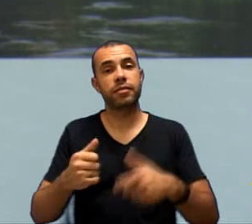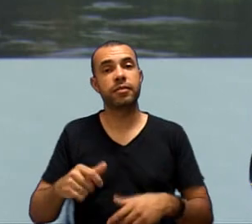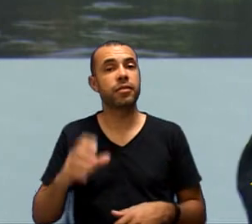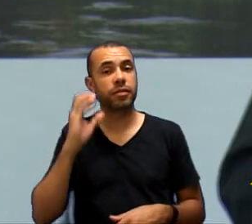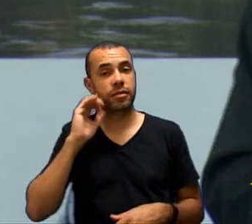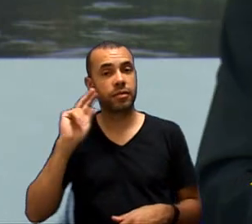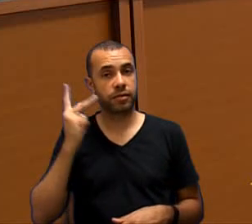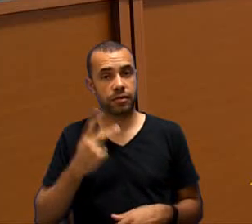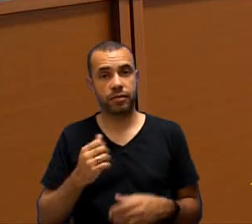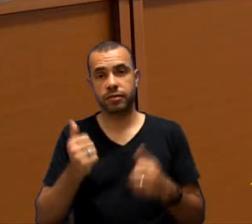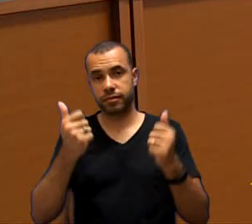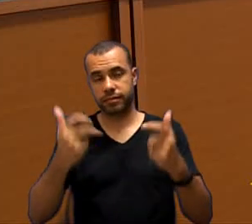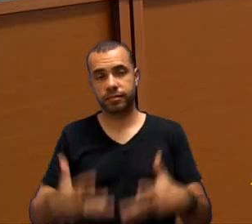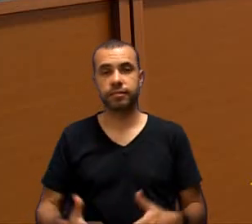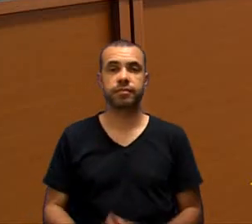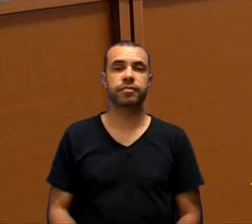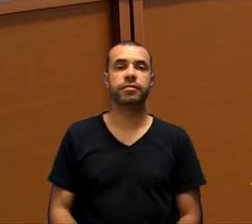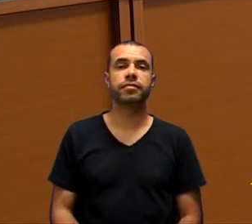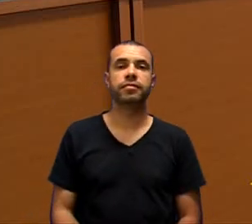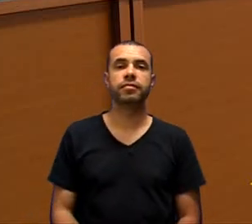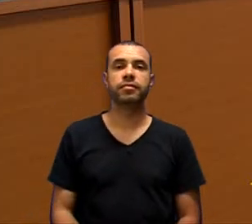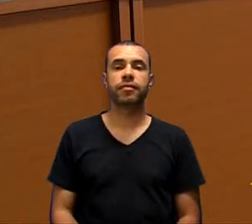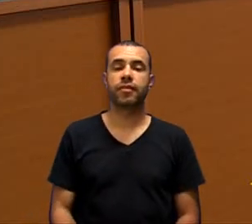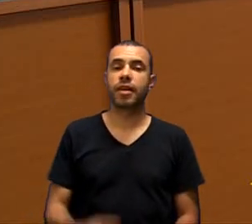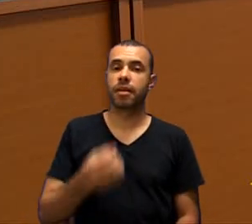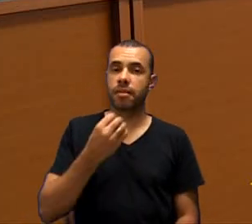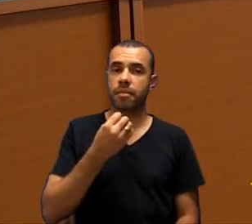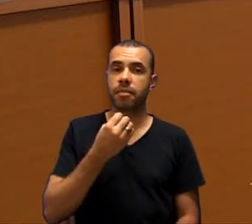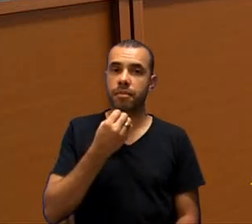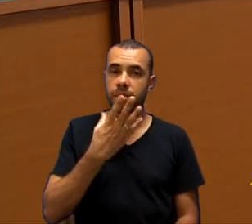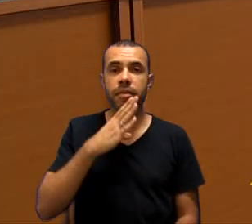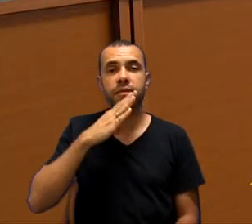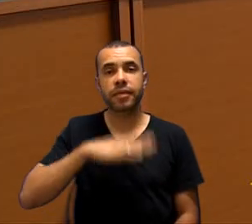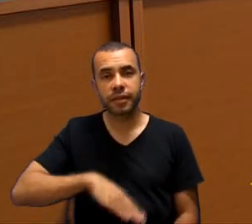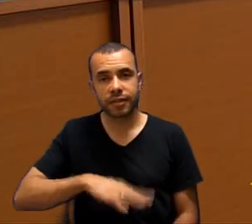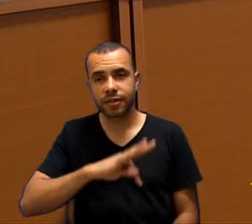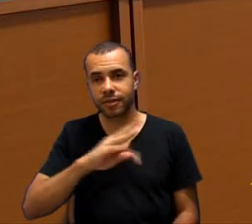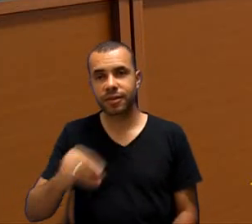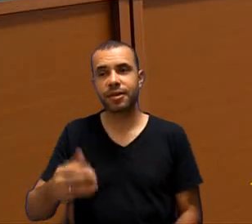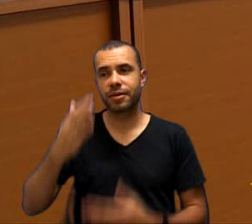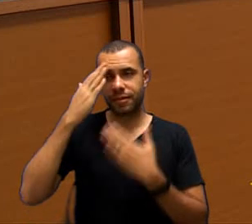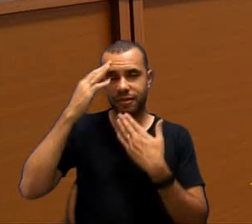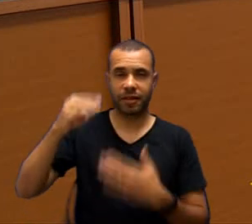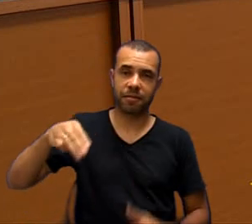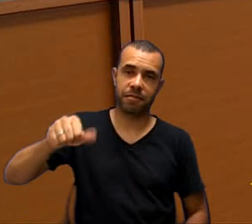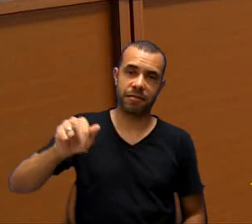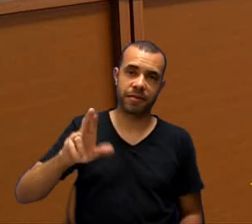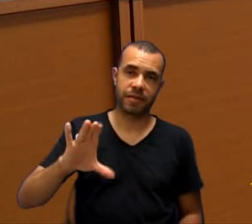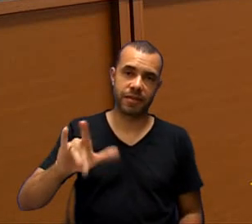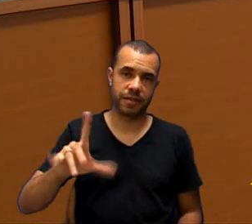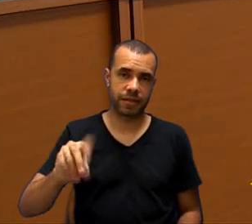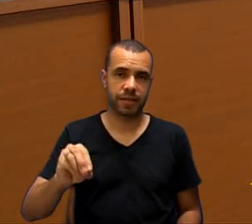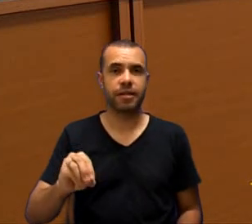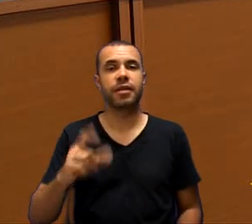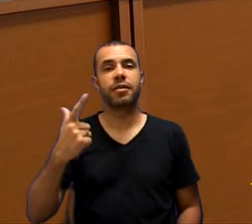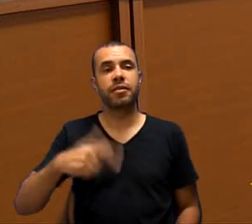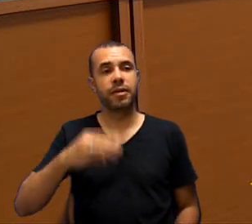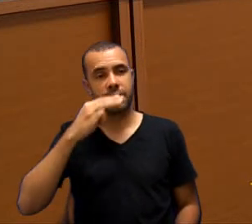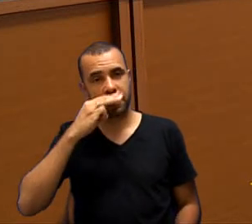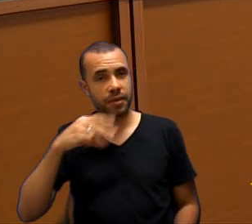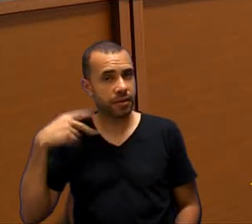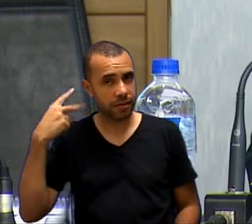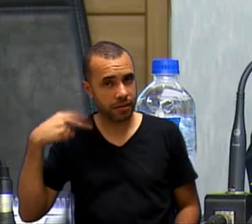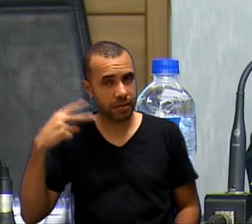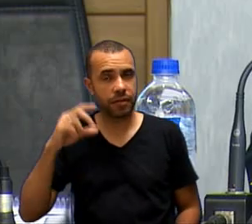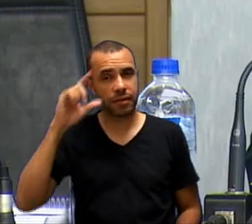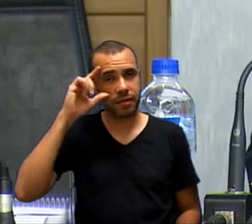Hudson Pessini. Boa tarde a todos. Obrigado, Marcelo. Queria agradecer primeiramente ao vereador Martinez, vereador João Donizete,